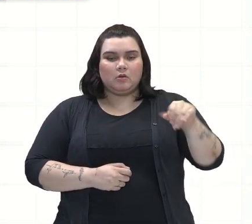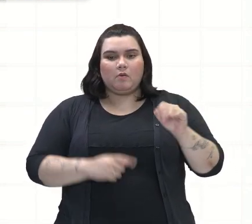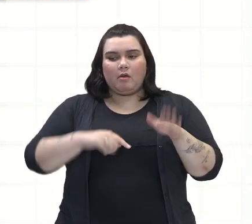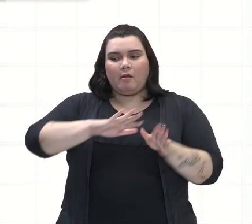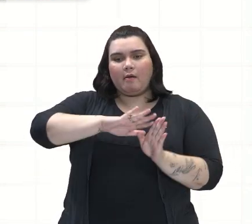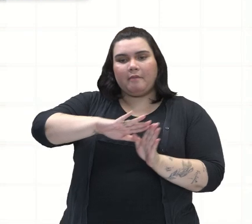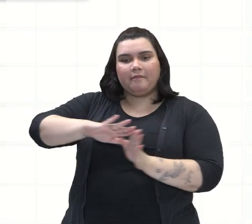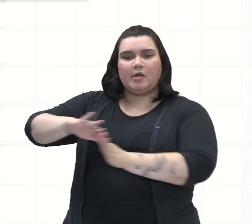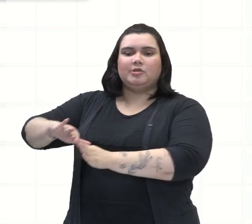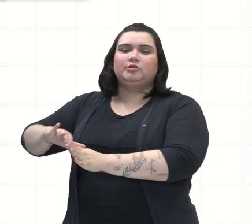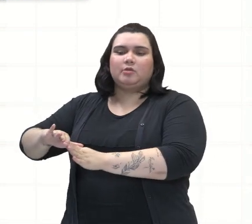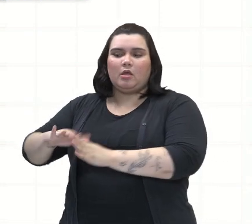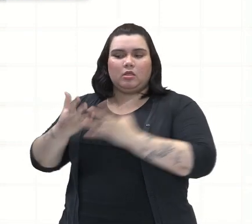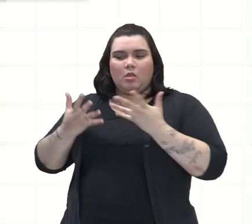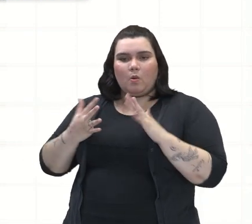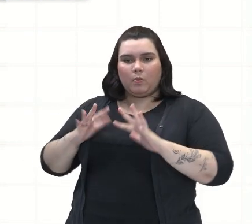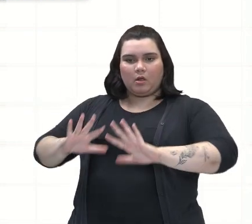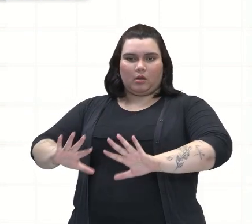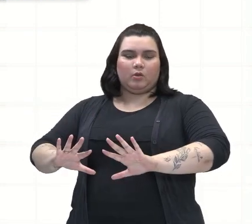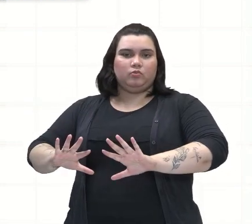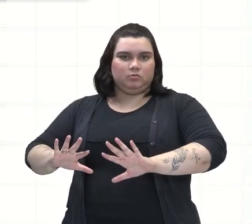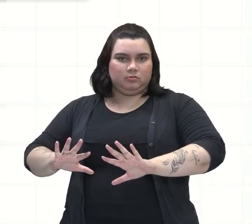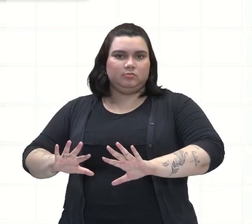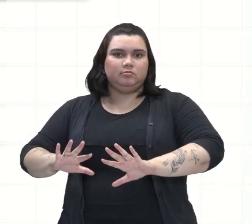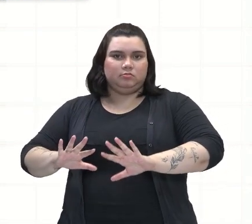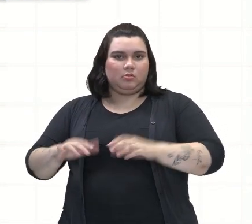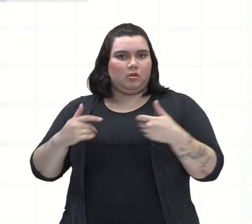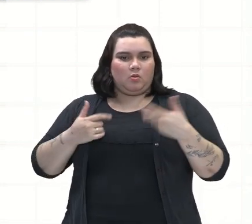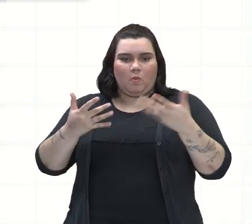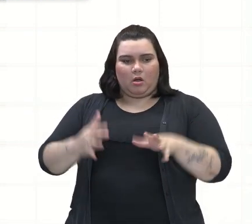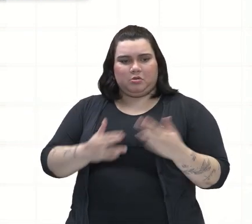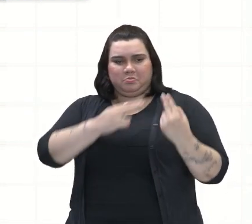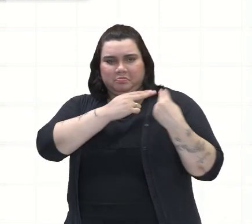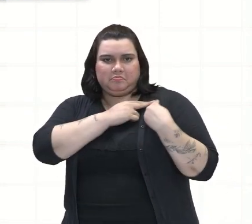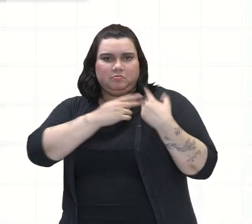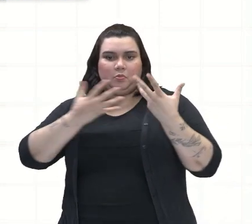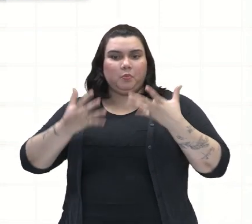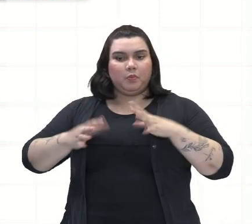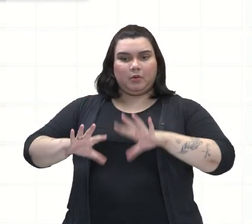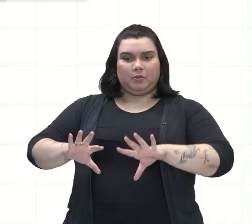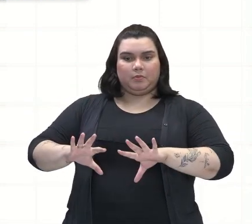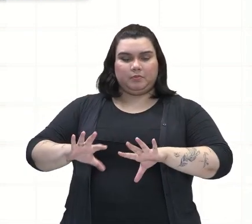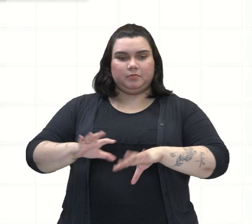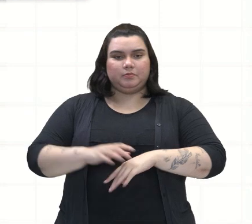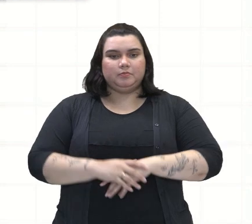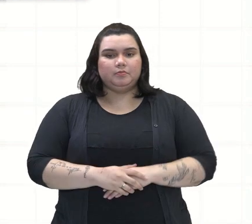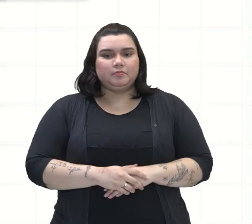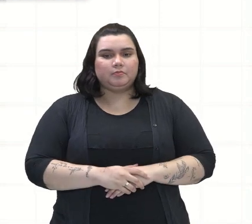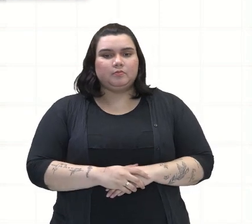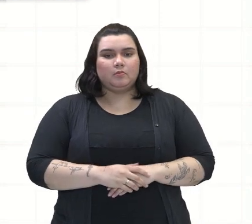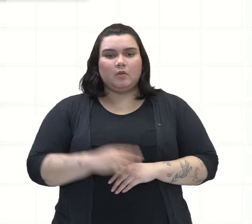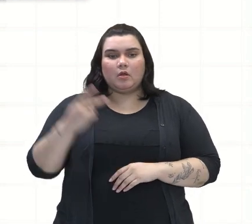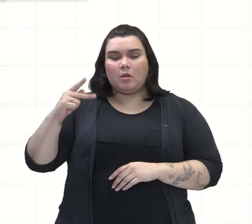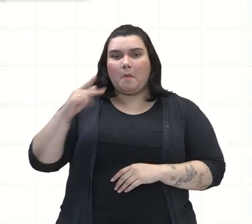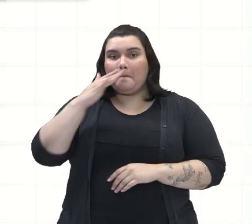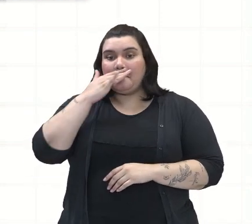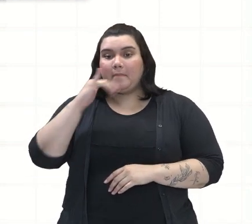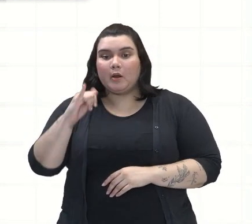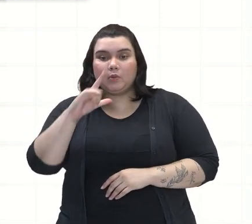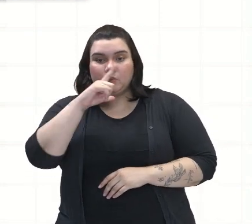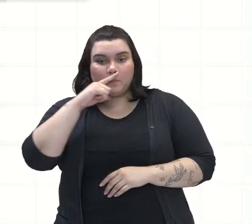Eu abdico, eu largo essa minha responsabilidade. De seu pai, Dom Pedro I,